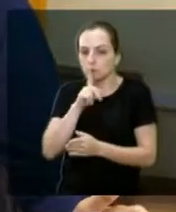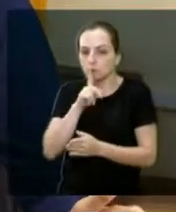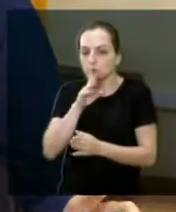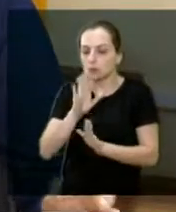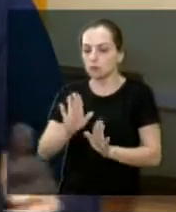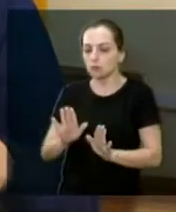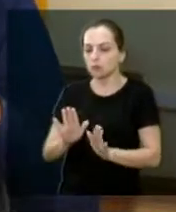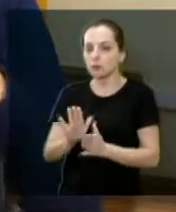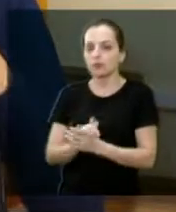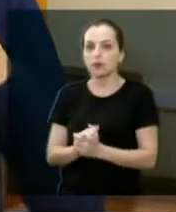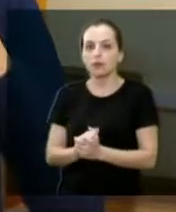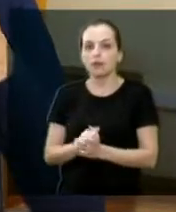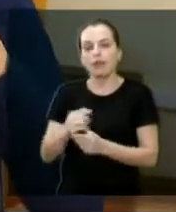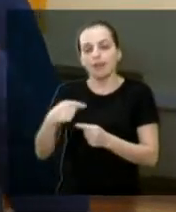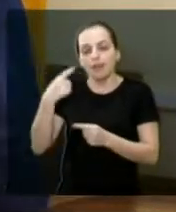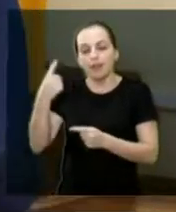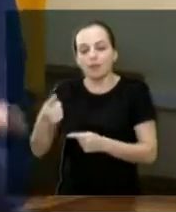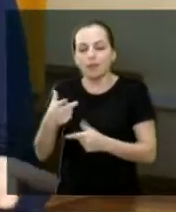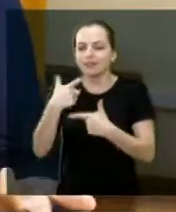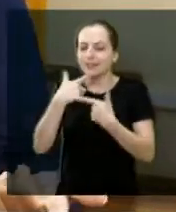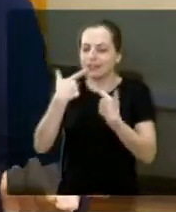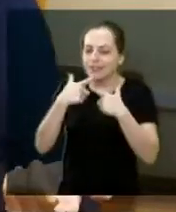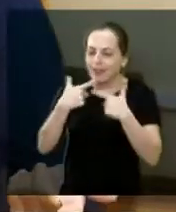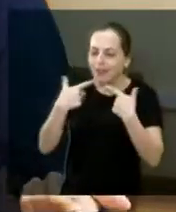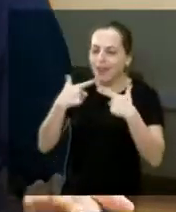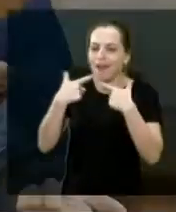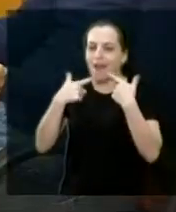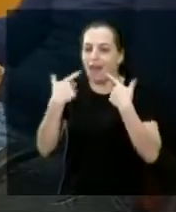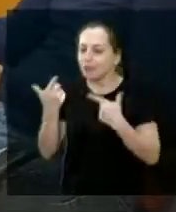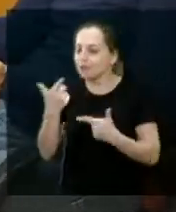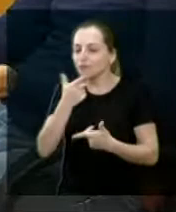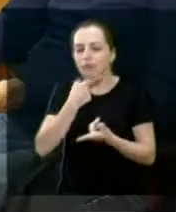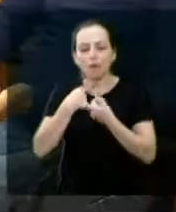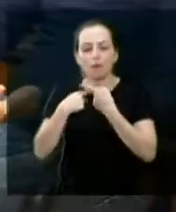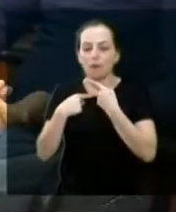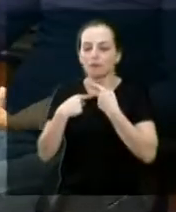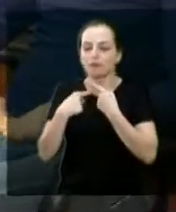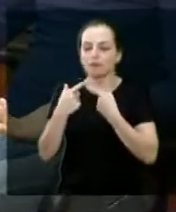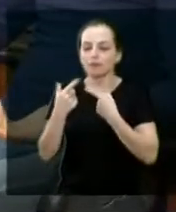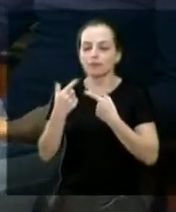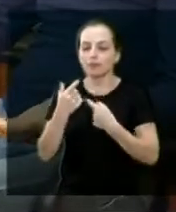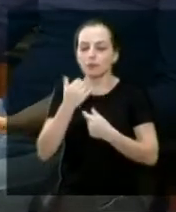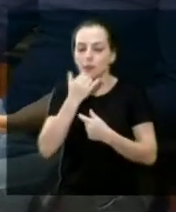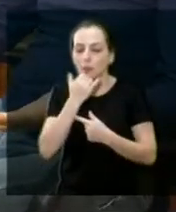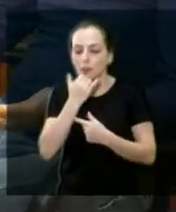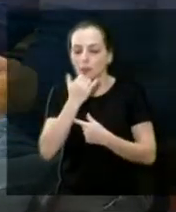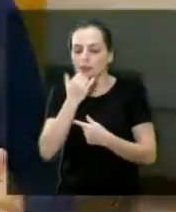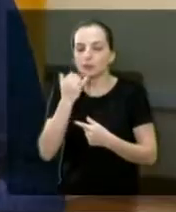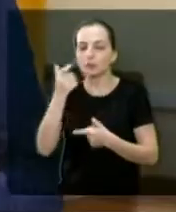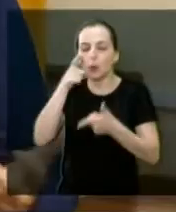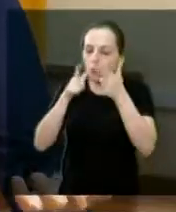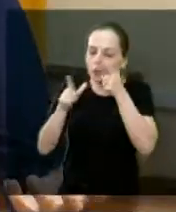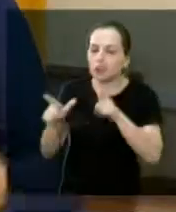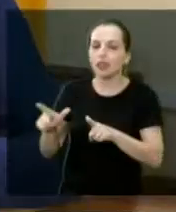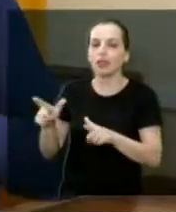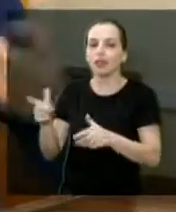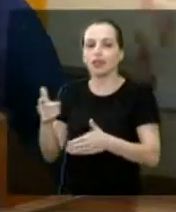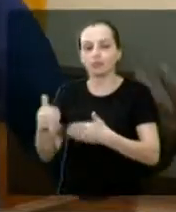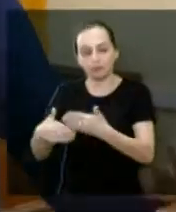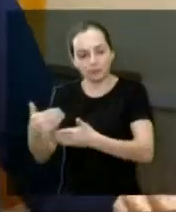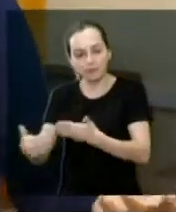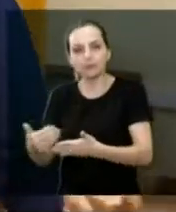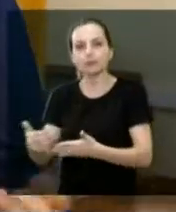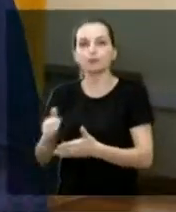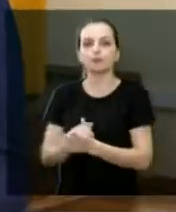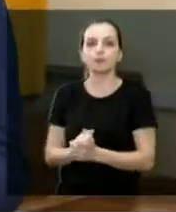sabendo que o Araújo deu tanta risada que ele não conseguia continuar. Pô, ninguém esperava que ele fosse falar uma palavra dessa. Não é nenhum